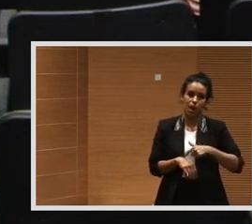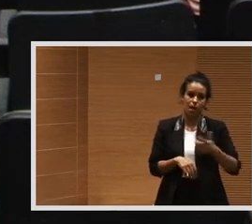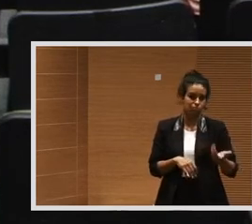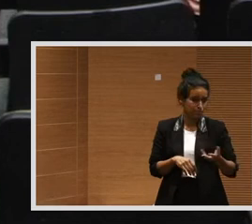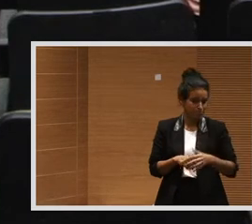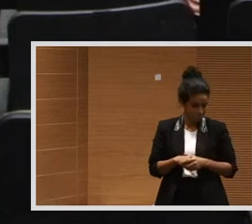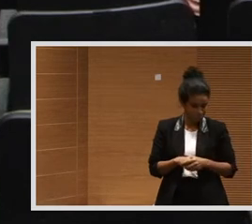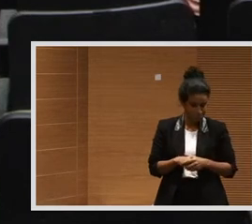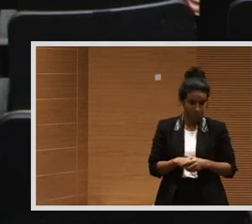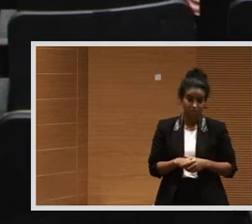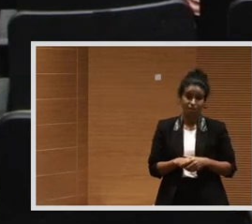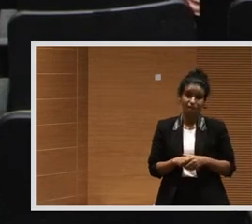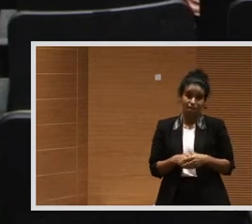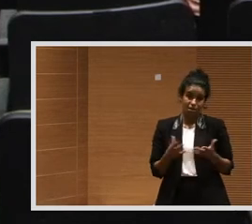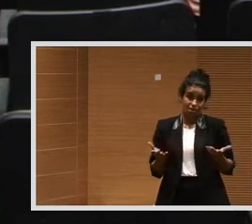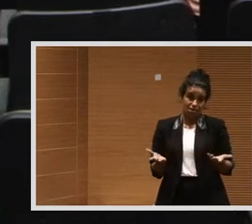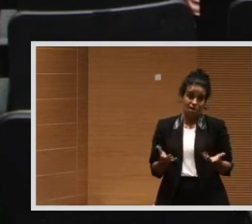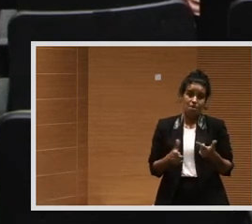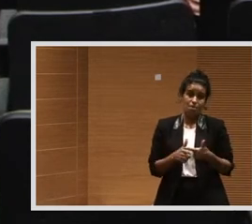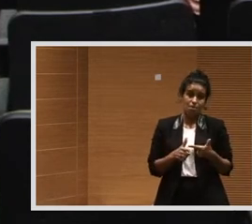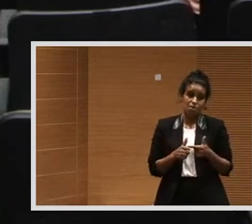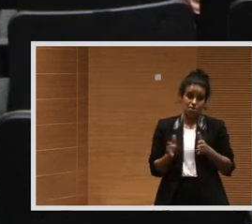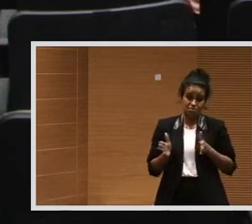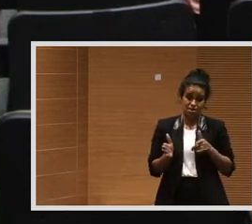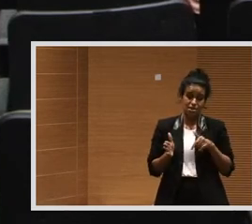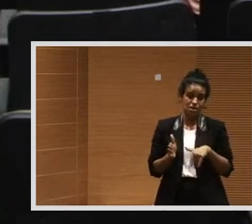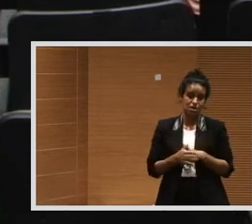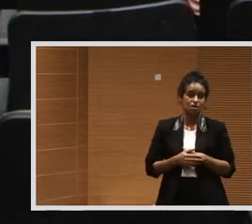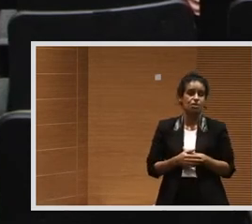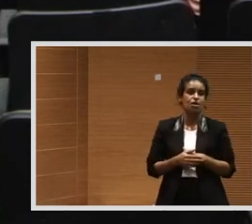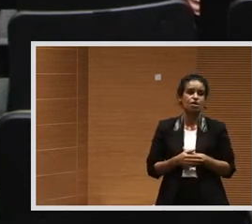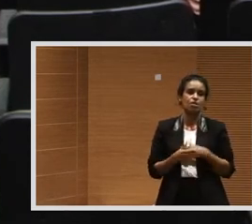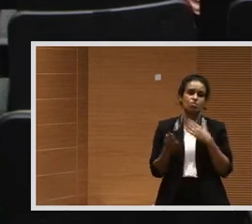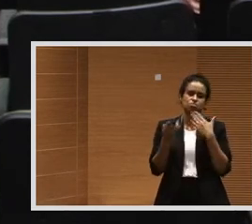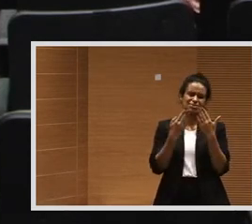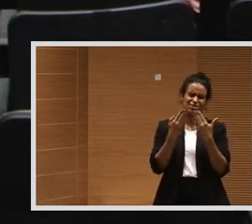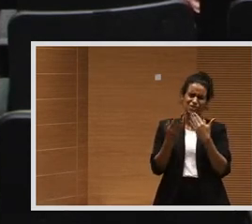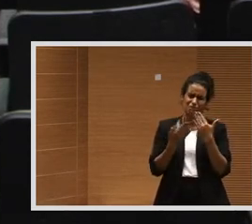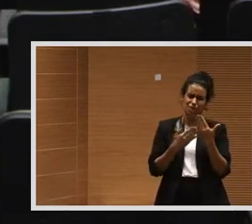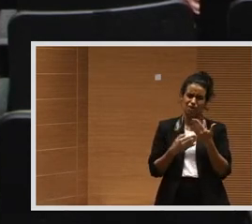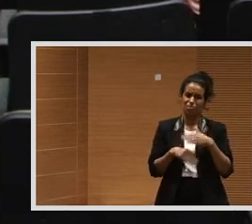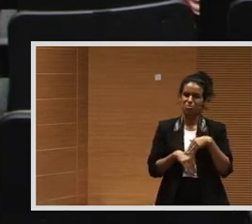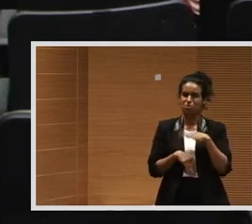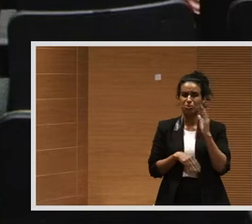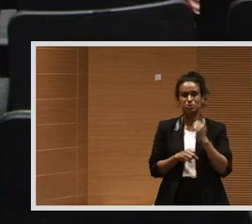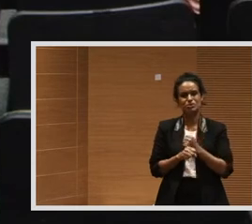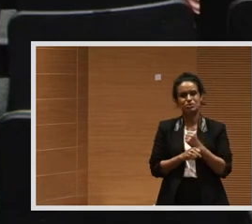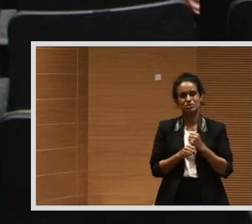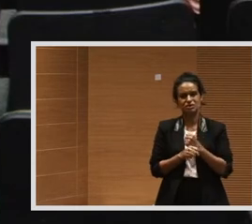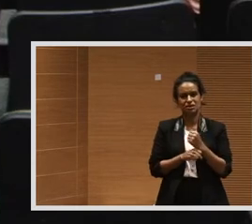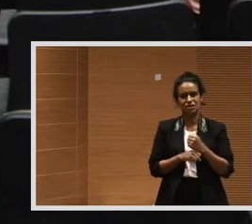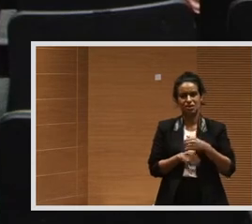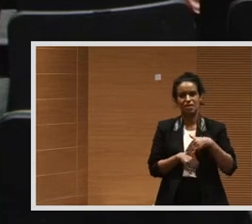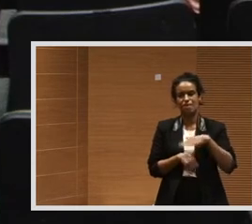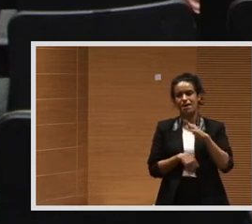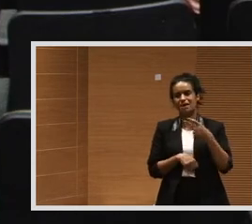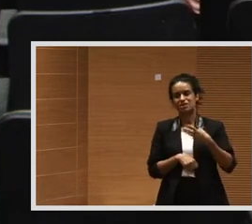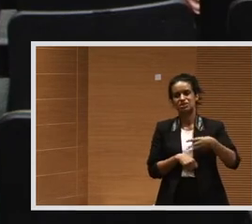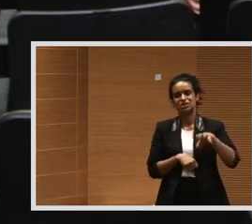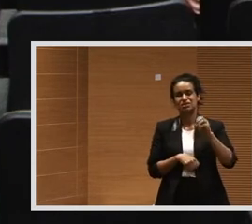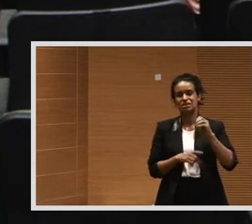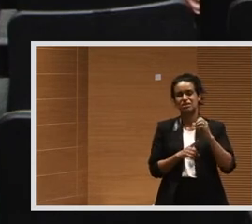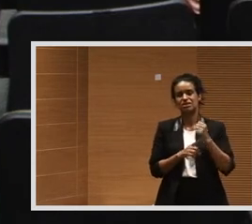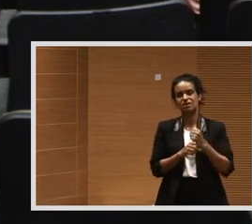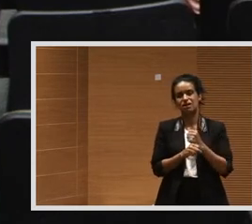Eu sou psicólogo há muitos anos, tenho mais de 3 décadas de trabalho, então sou considerado hoje um psicoterapeuta